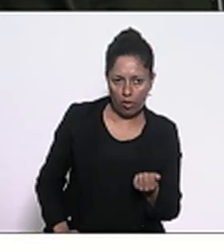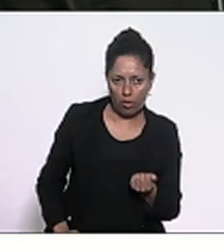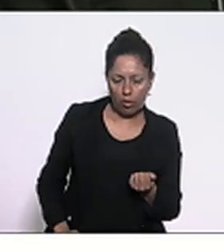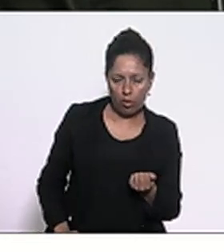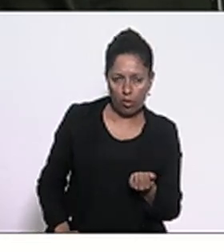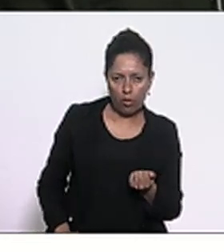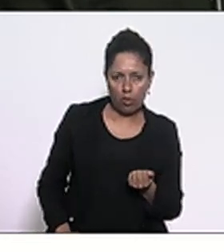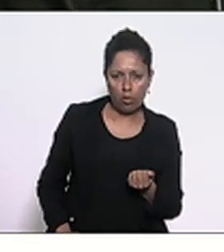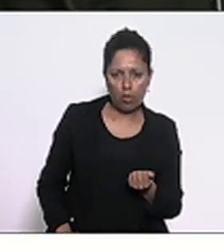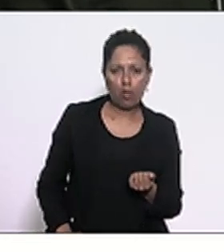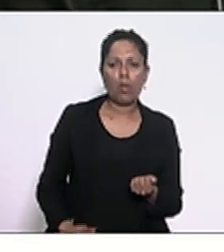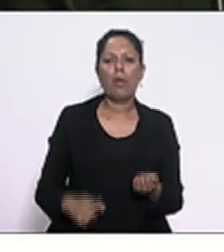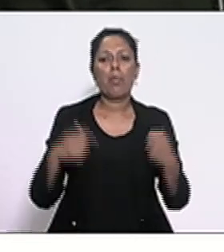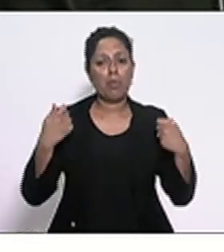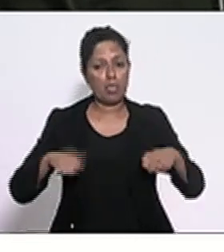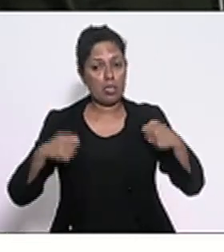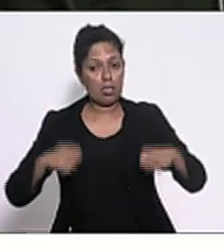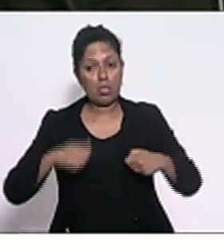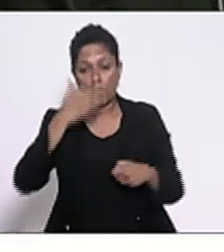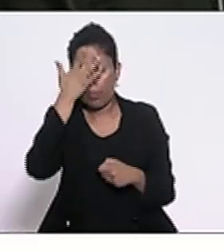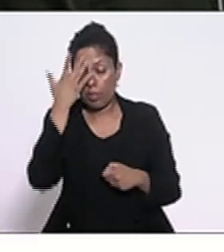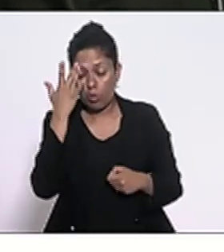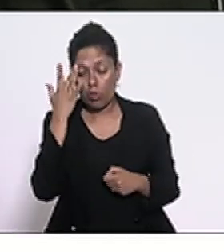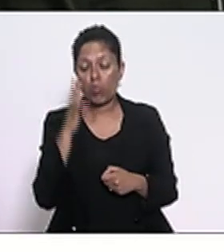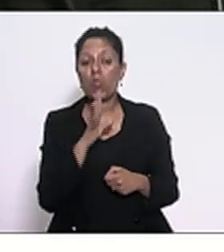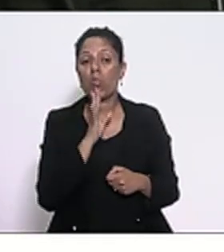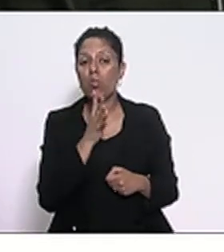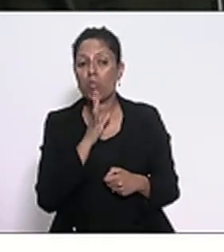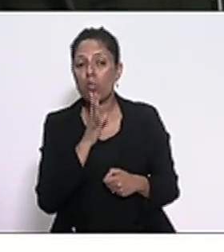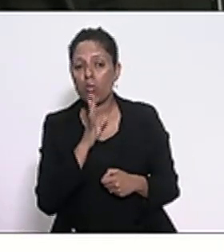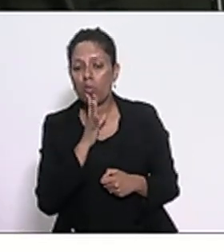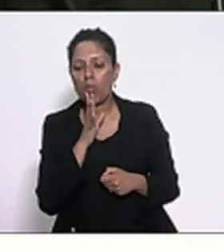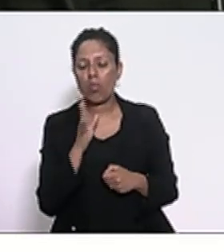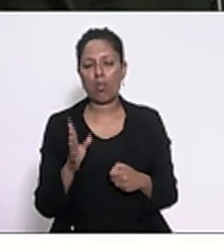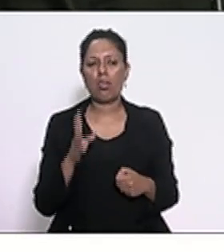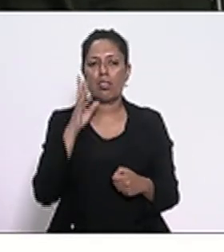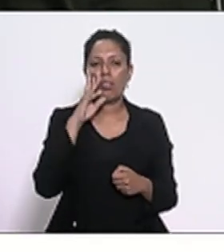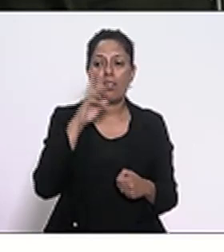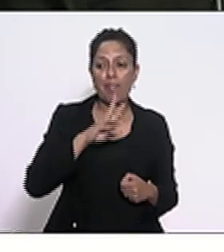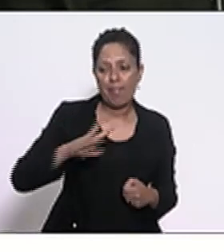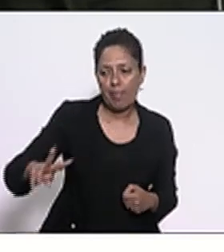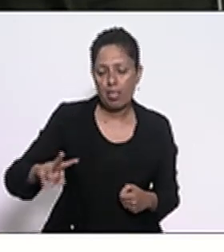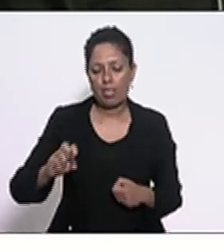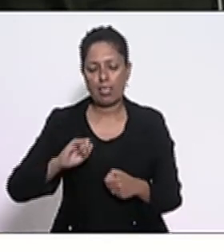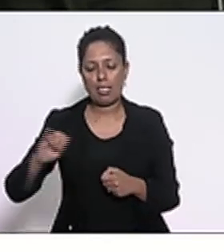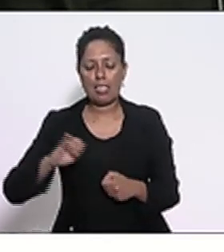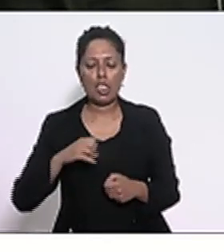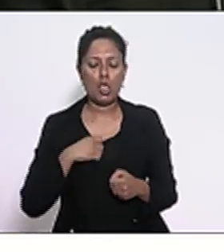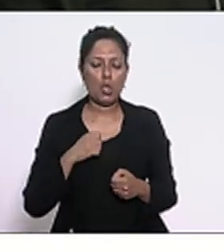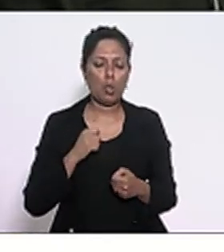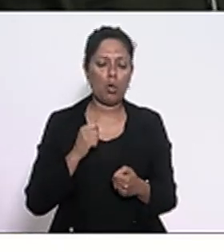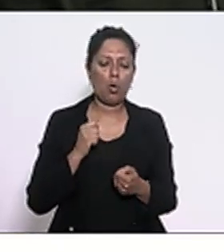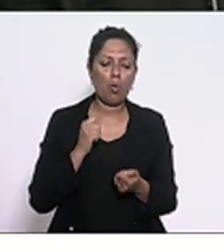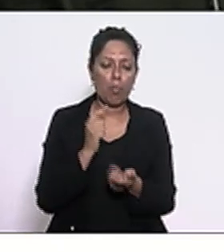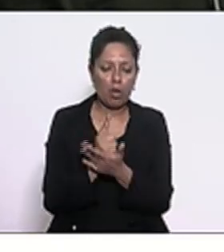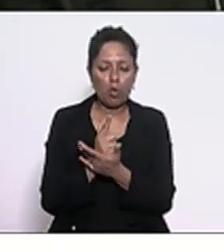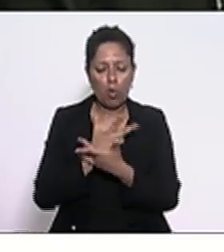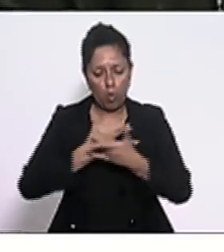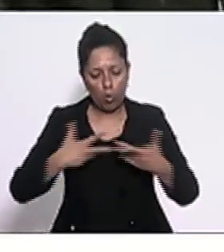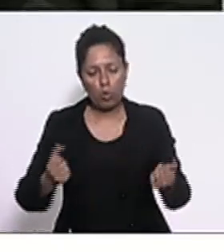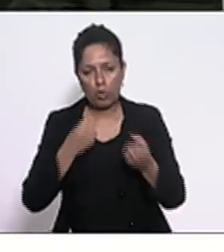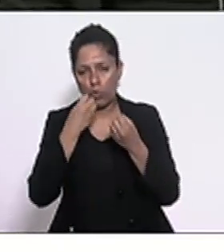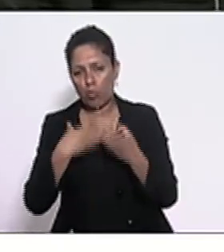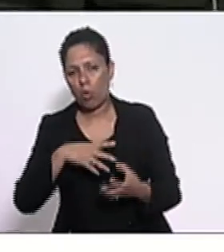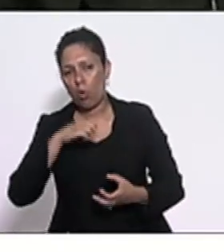mercado, pessoas com competência para validar se o que foi encomendado é o que foi entregue.